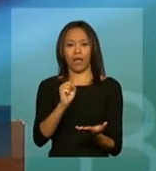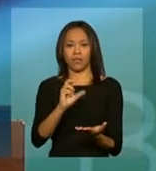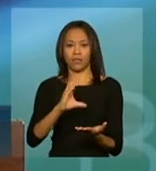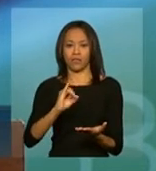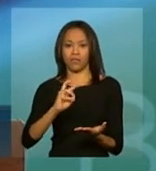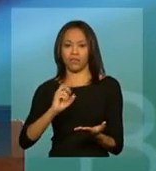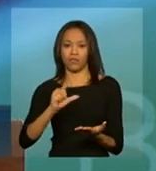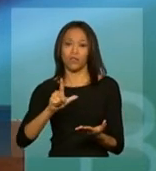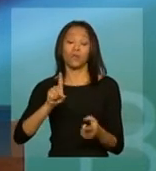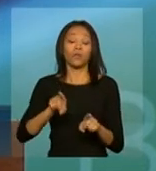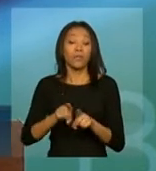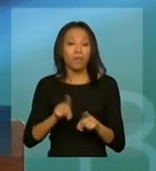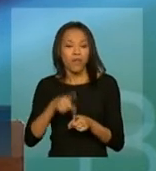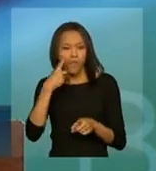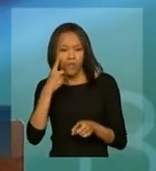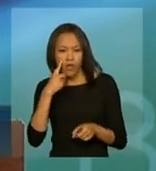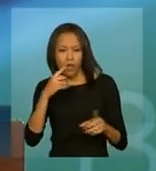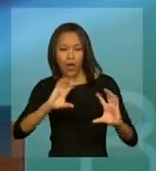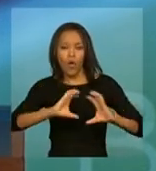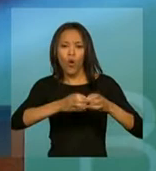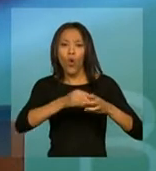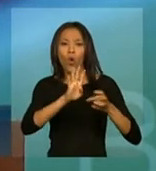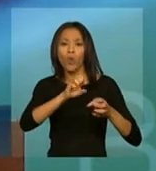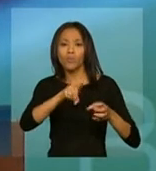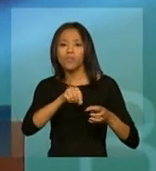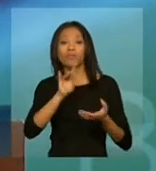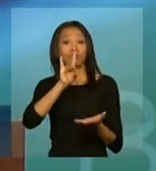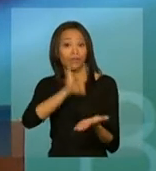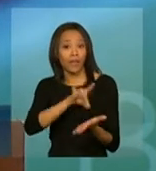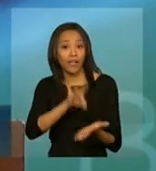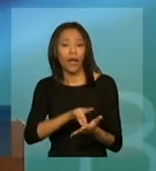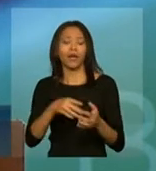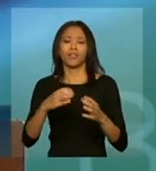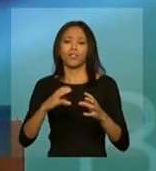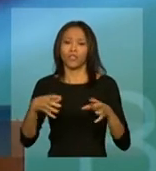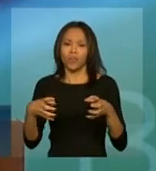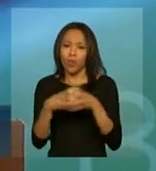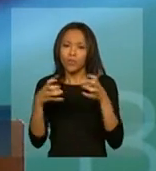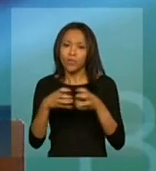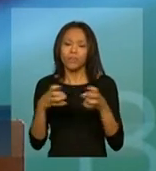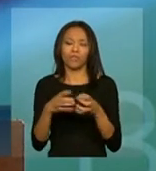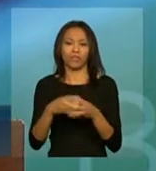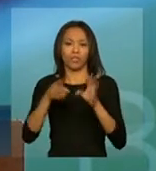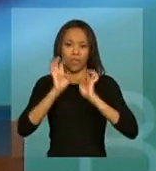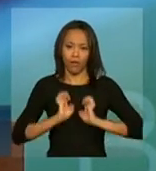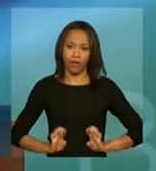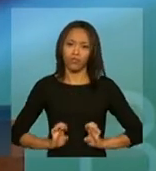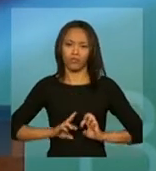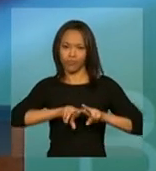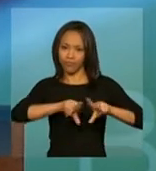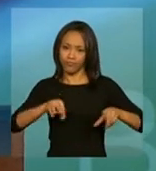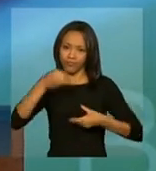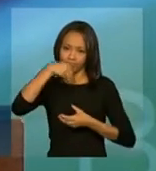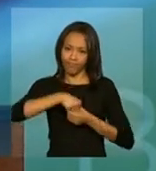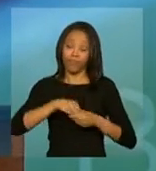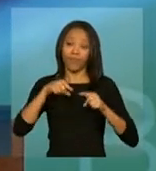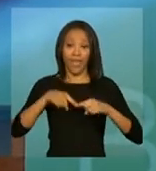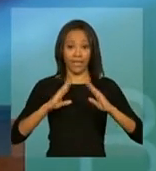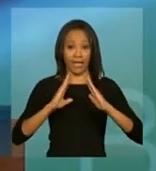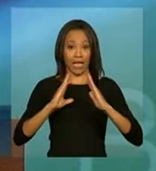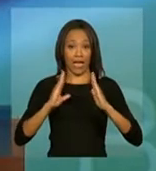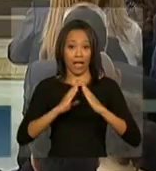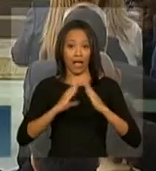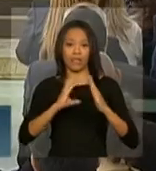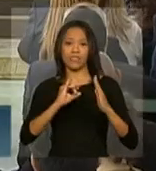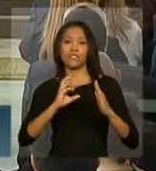a Comissão Nacional da Verdade, a Comissão de Ética Pública, entre outros. Com esse rol de competências, a Casa Civil, órgão essencial da